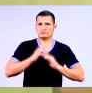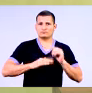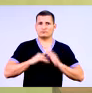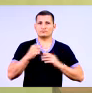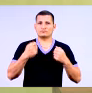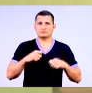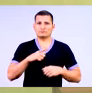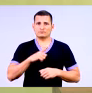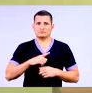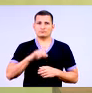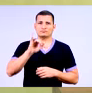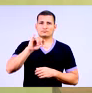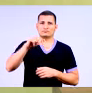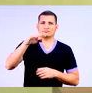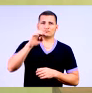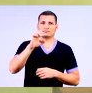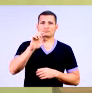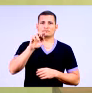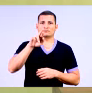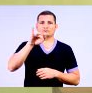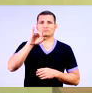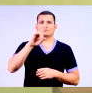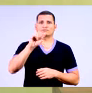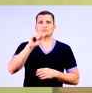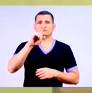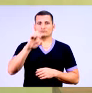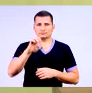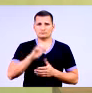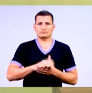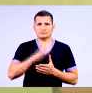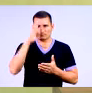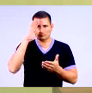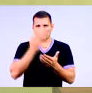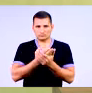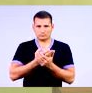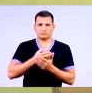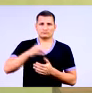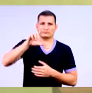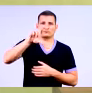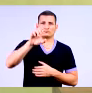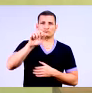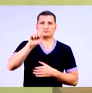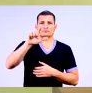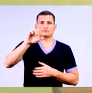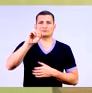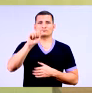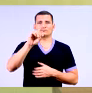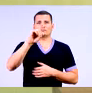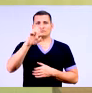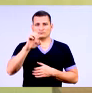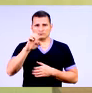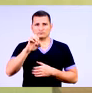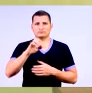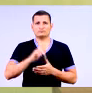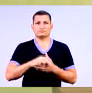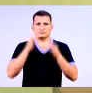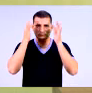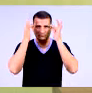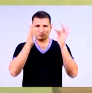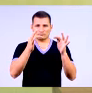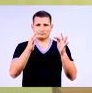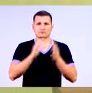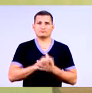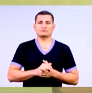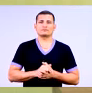pela integridade, confiança, lealdade, bem como pelo respeito, pela valorização do ser humano, uma vez que os